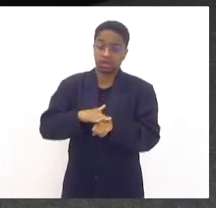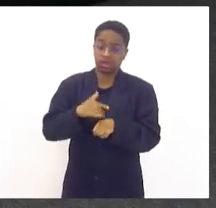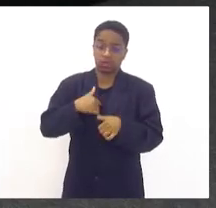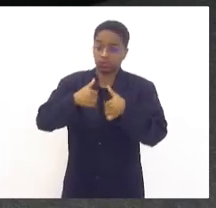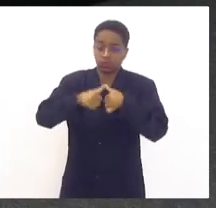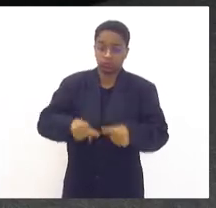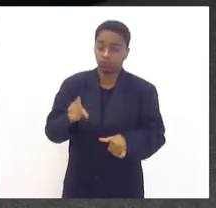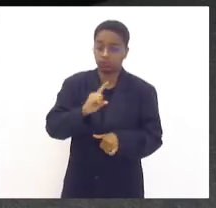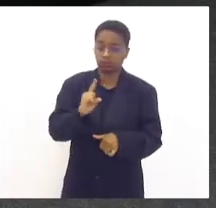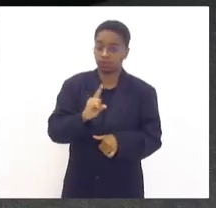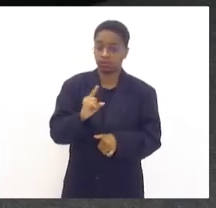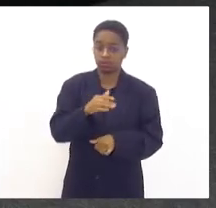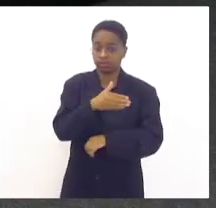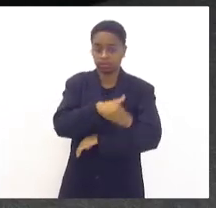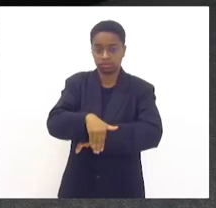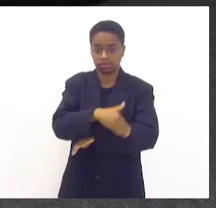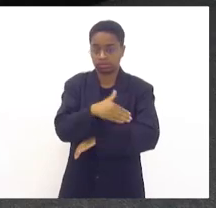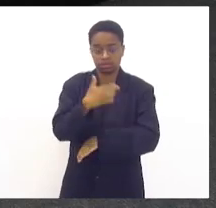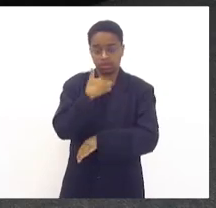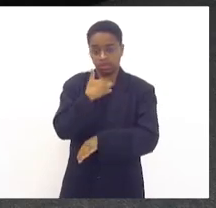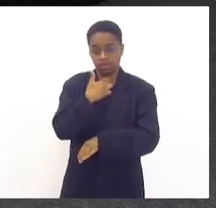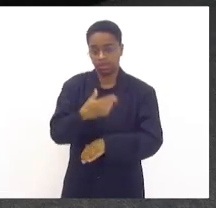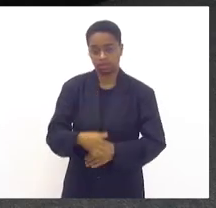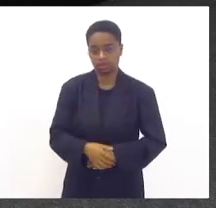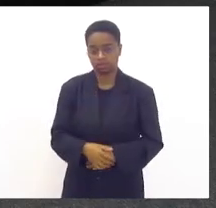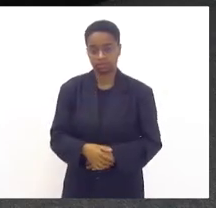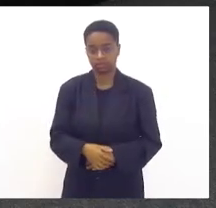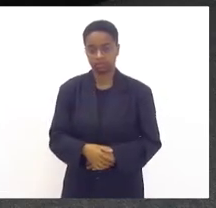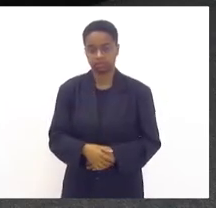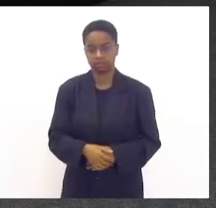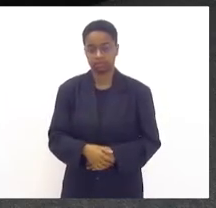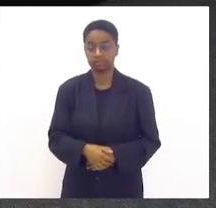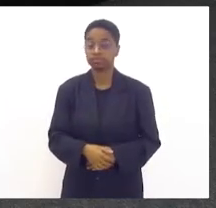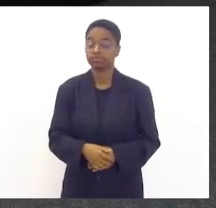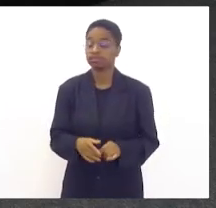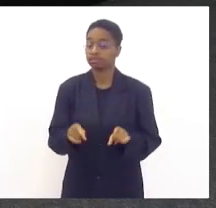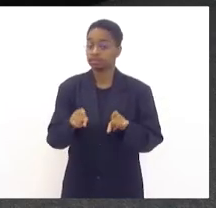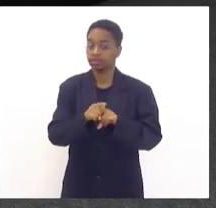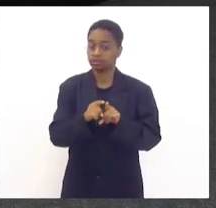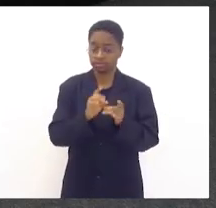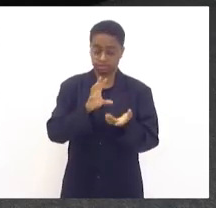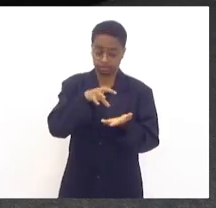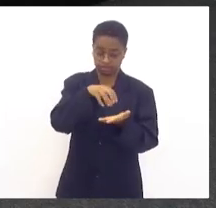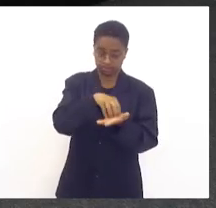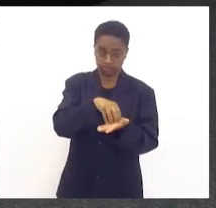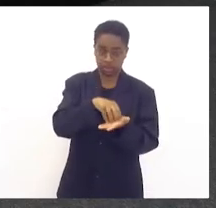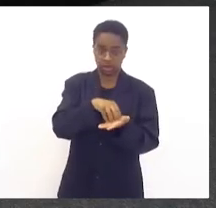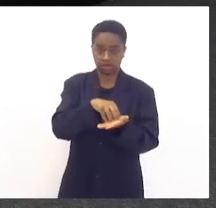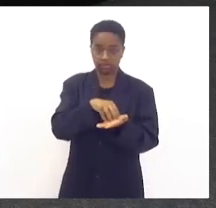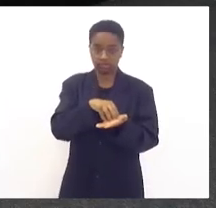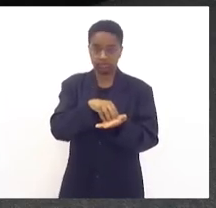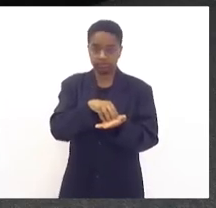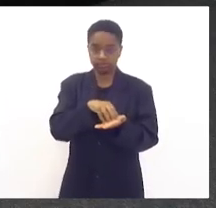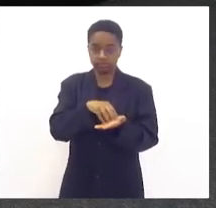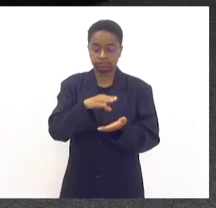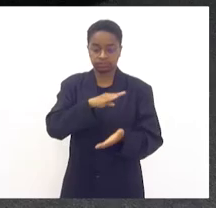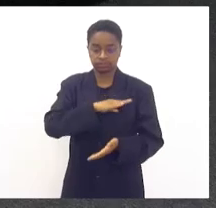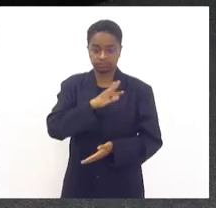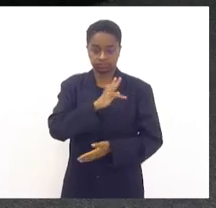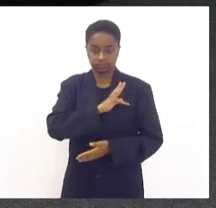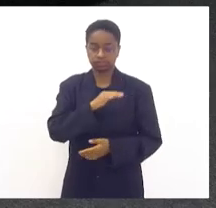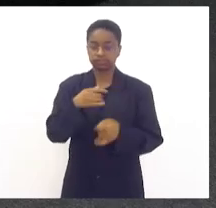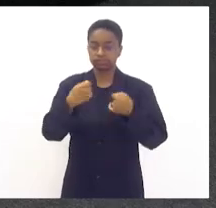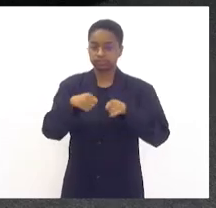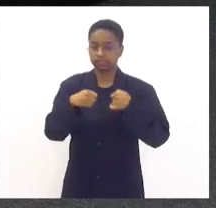até tarde nas ruas mais. E sem contar que os batalhões da Baixada Fluminense, a gente tem que fazer uma corrente